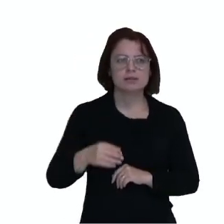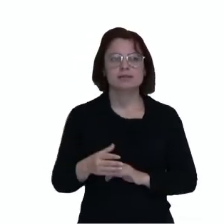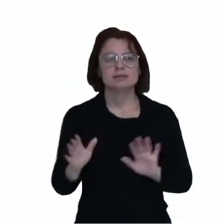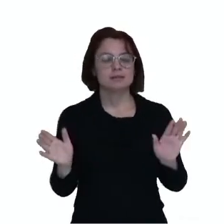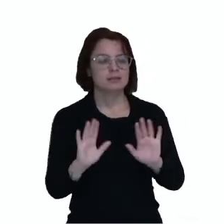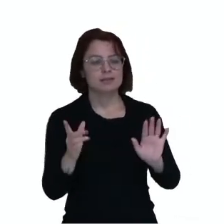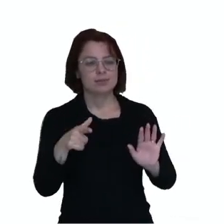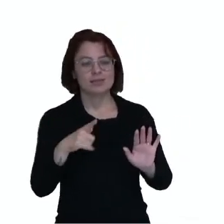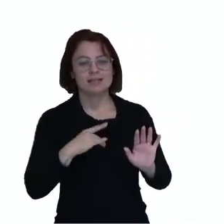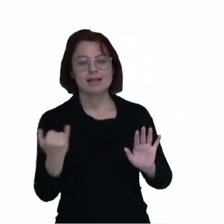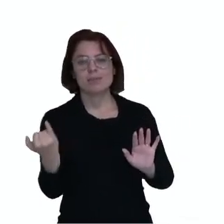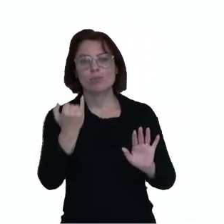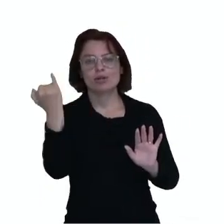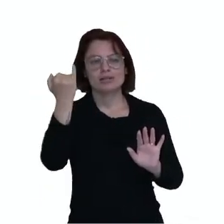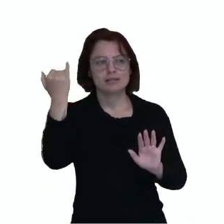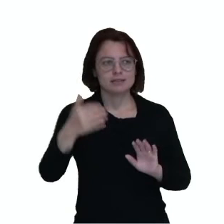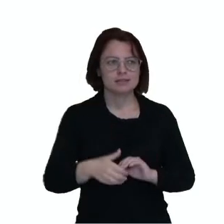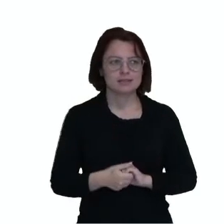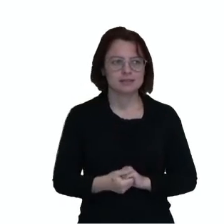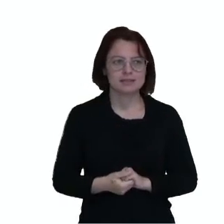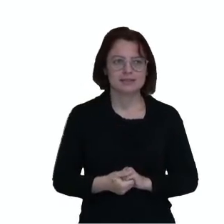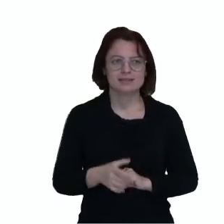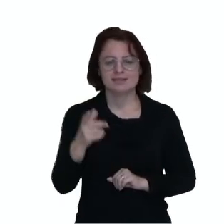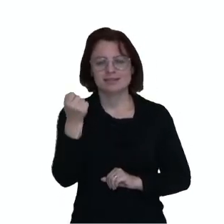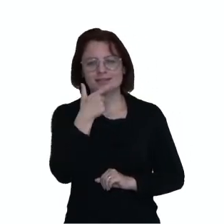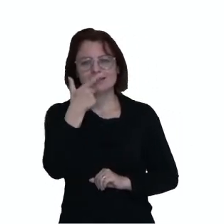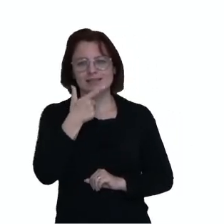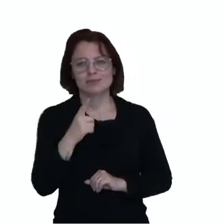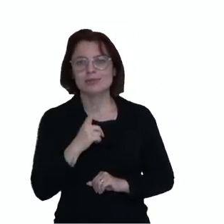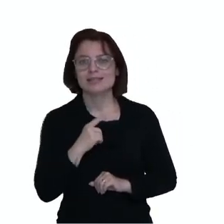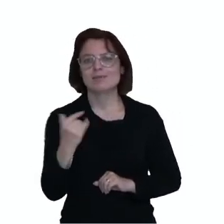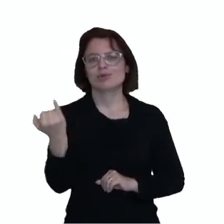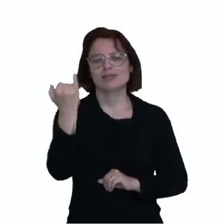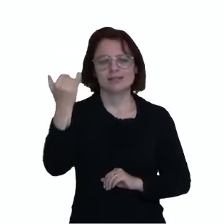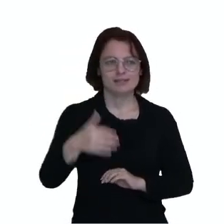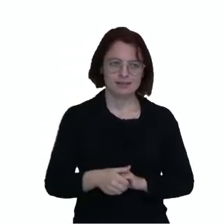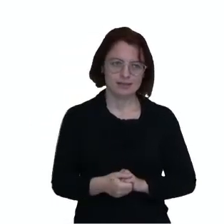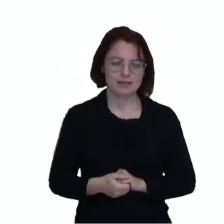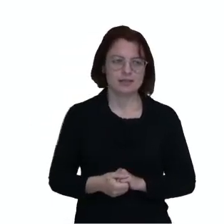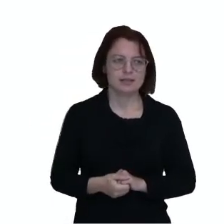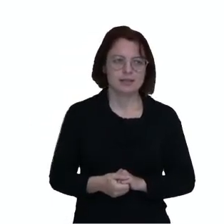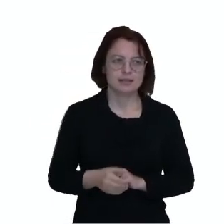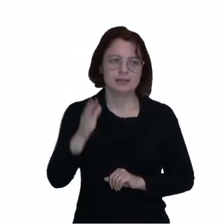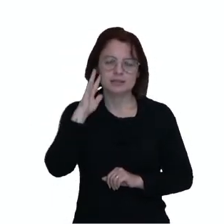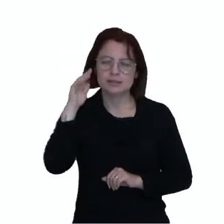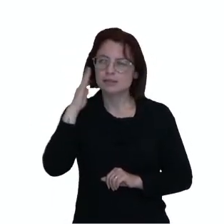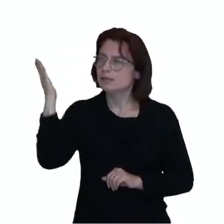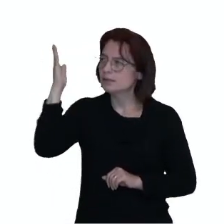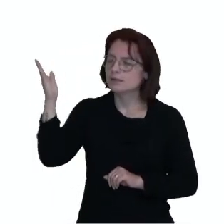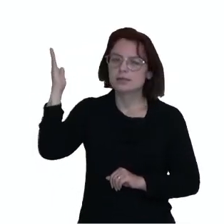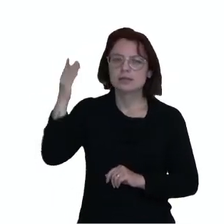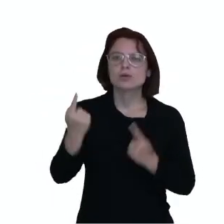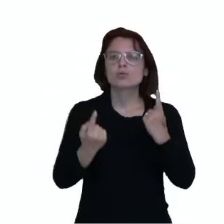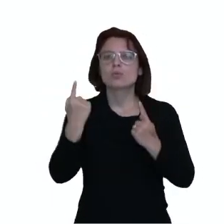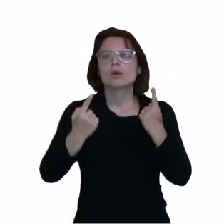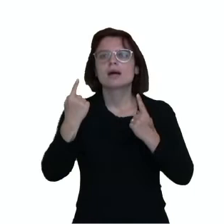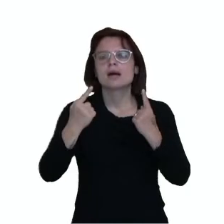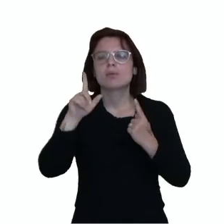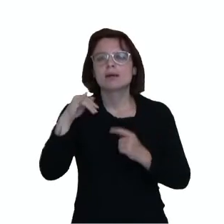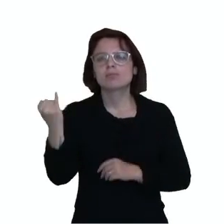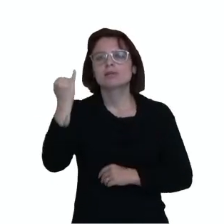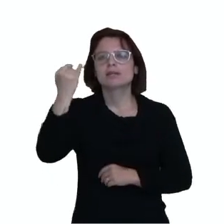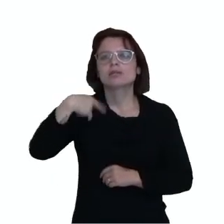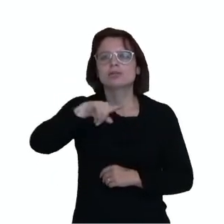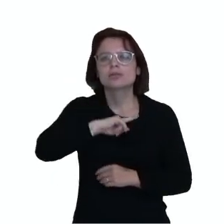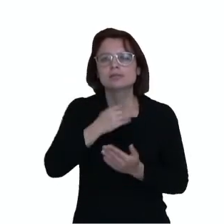para alguma coisa, né? Tem a ironia dele. Bom, depois de refletir um pouco da tirinha, qual que é a importância de se estudar,